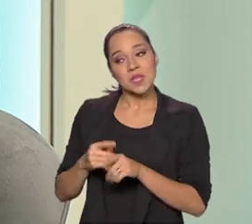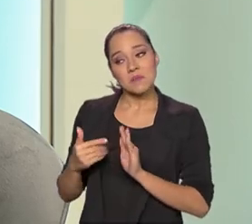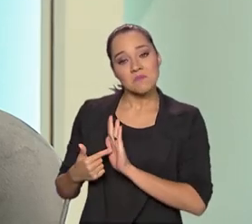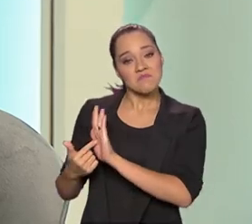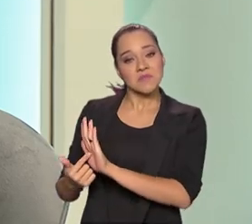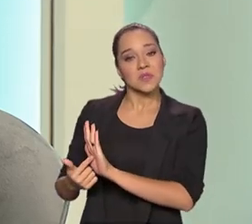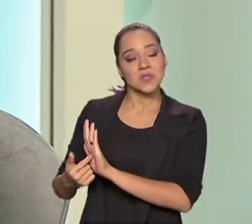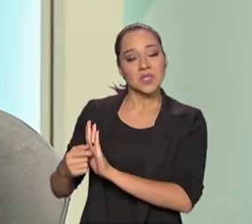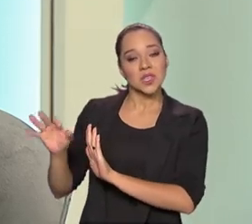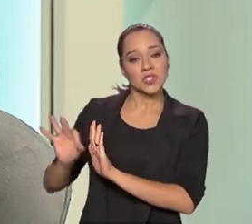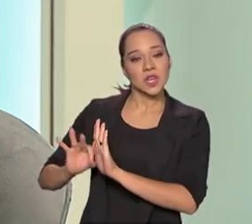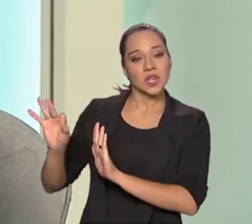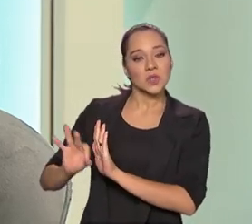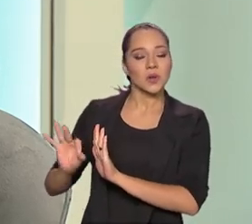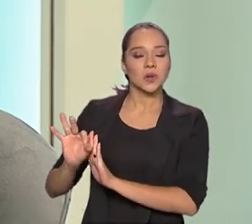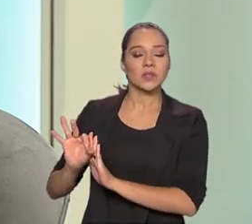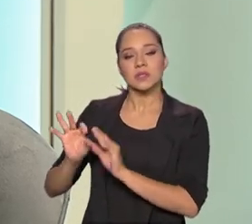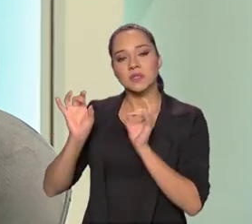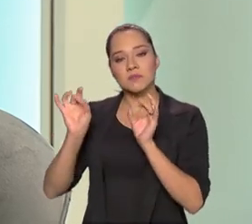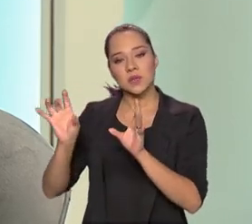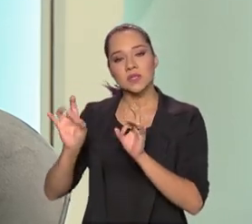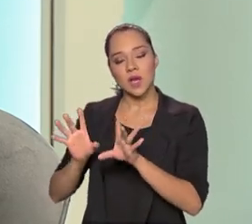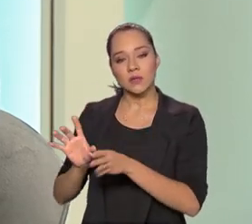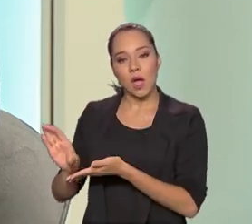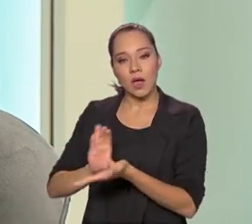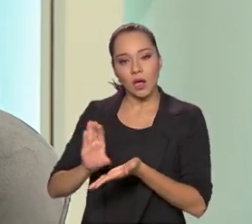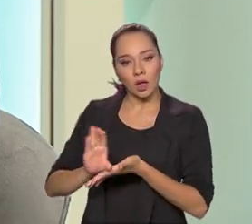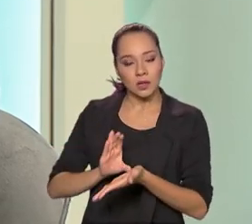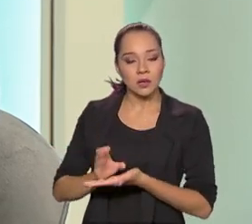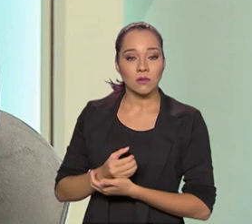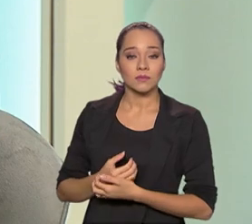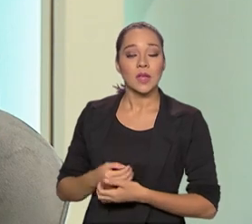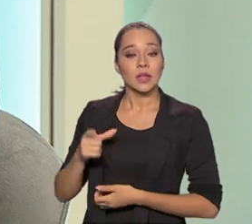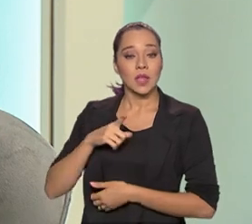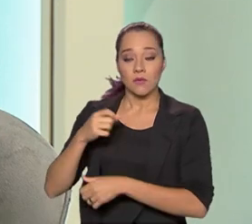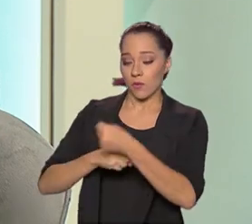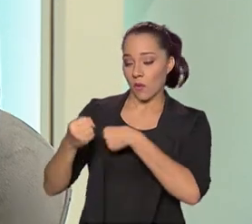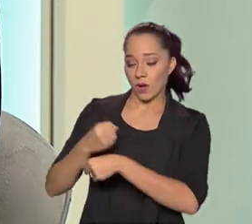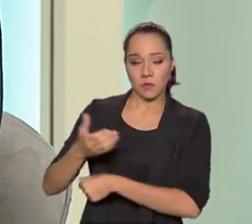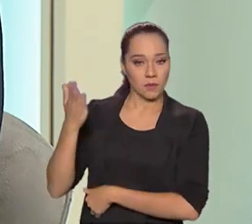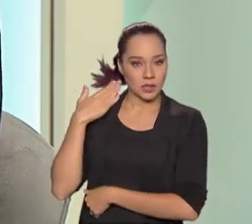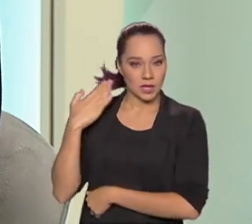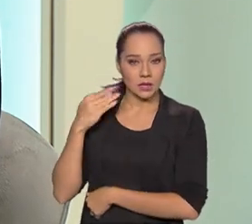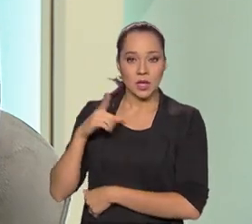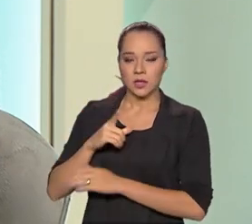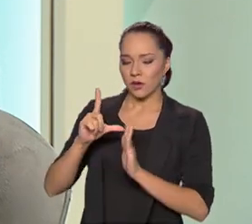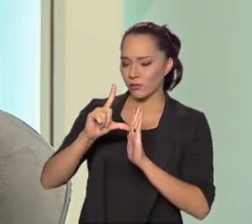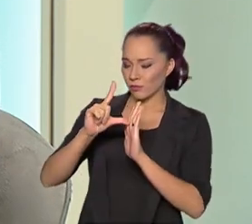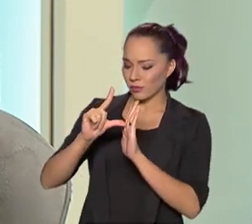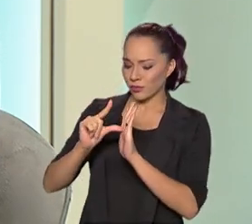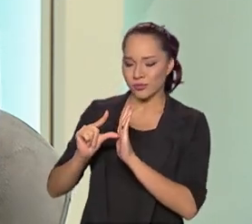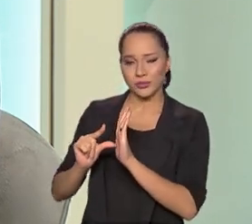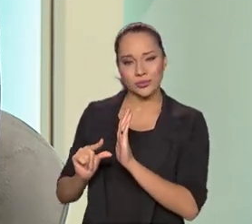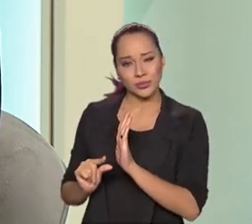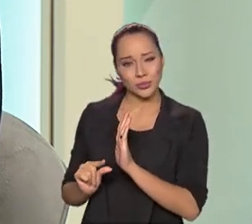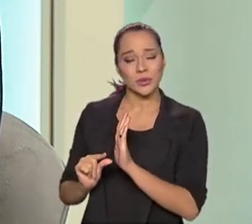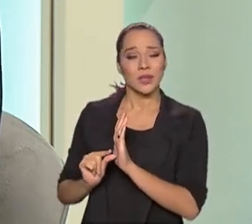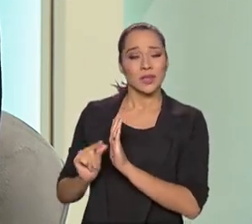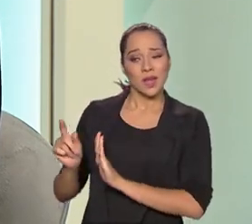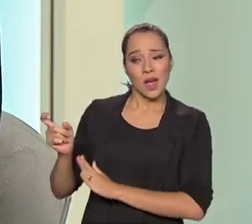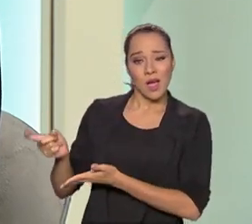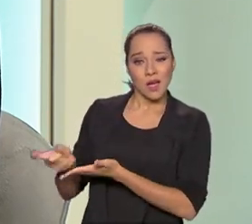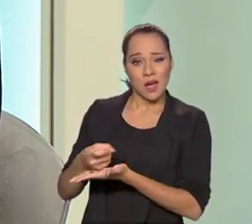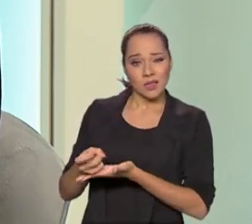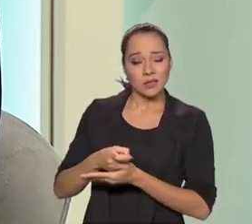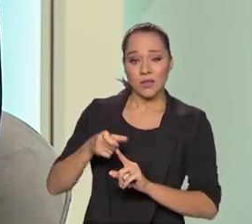nos indicadores, em especial da arrecadação. Nós tivemos, no ano passado, uma queda bem acentuada da